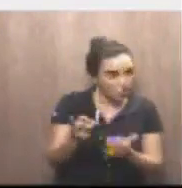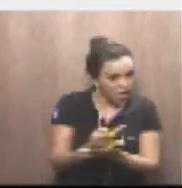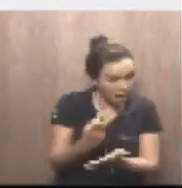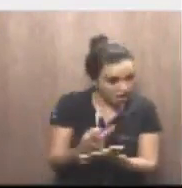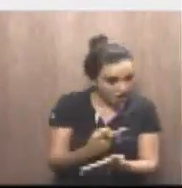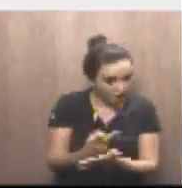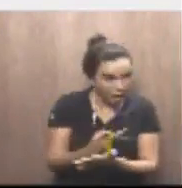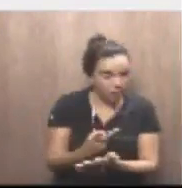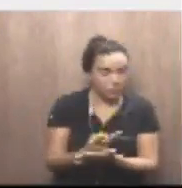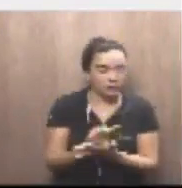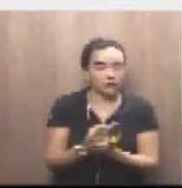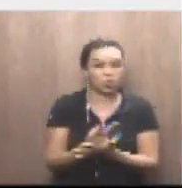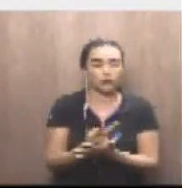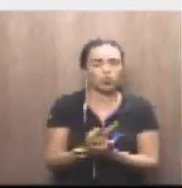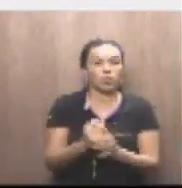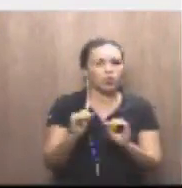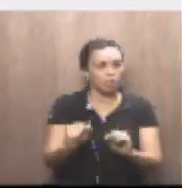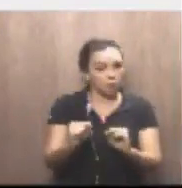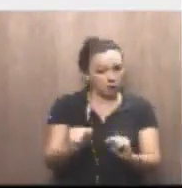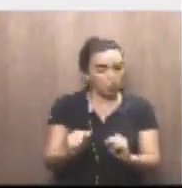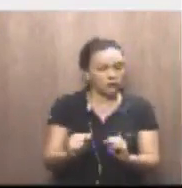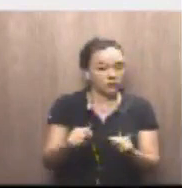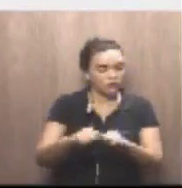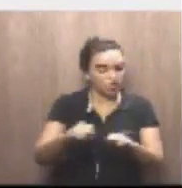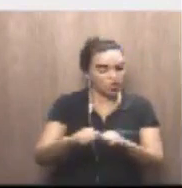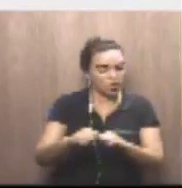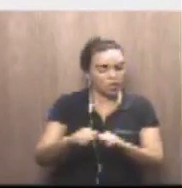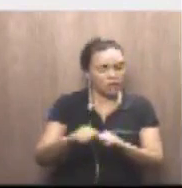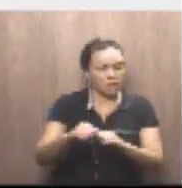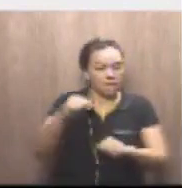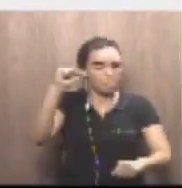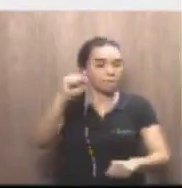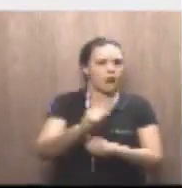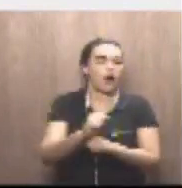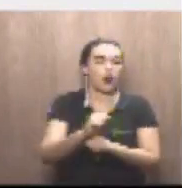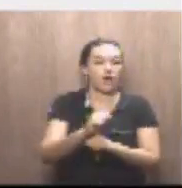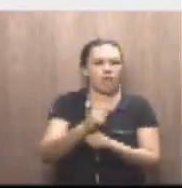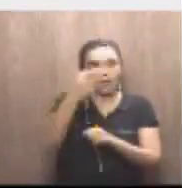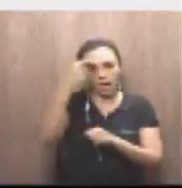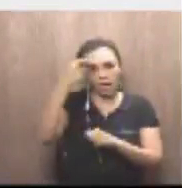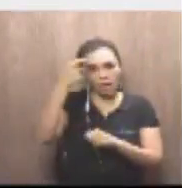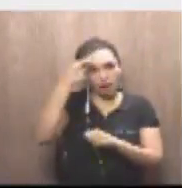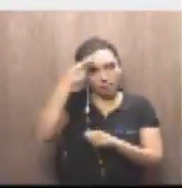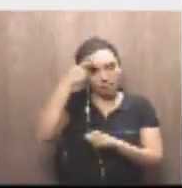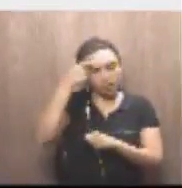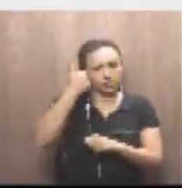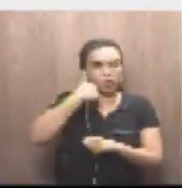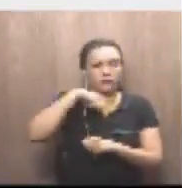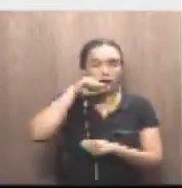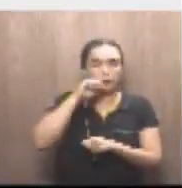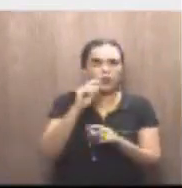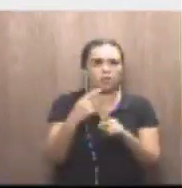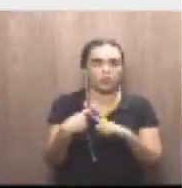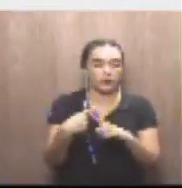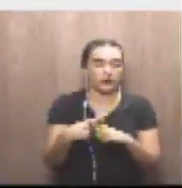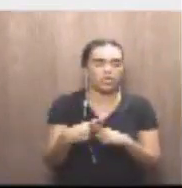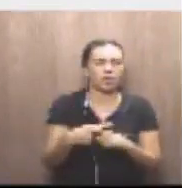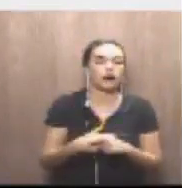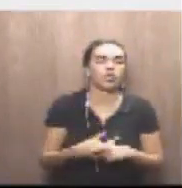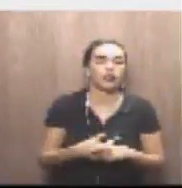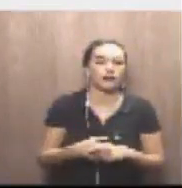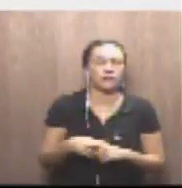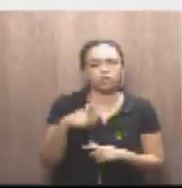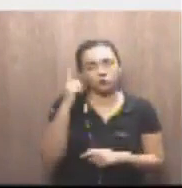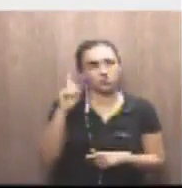trabalho de parto, pode desencadear um bloqueio na mente dessa mãe. Porque quantas mulheres, eu não